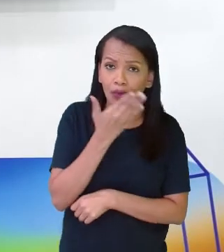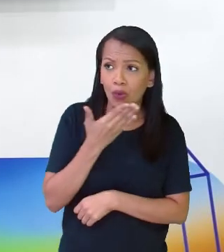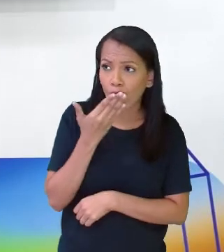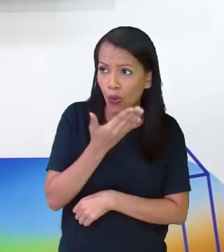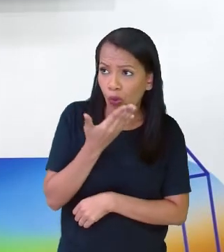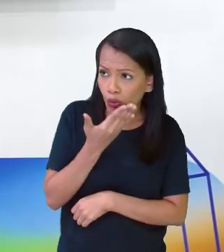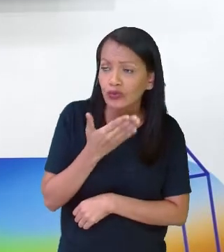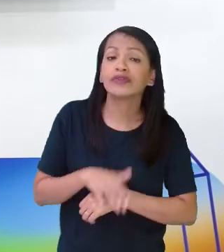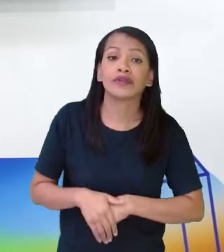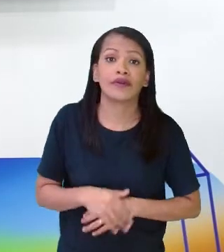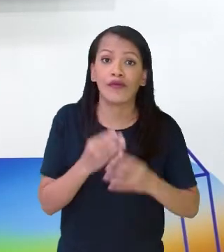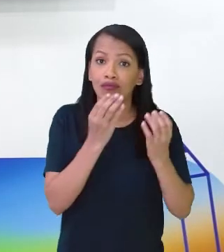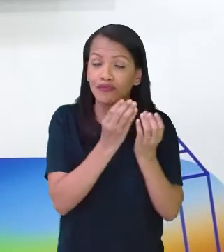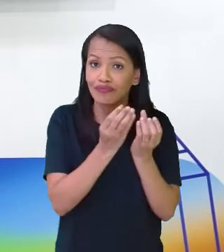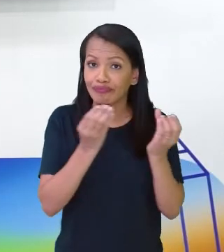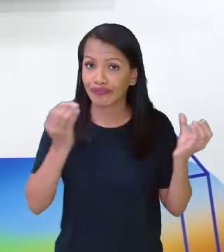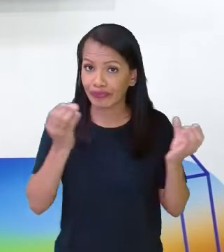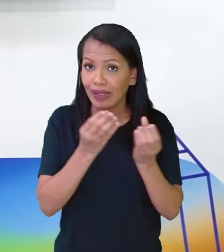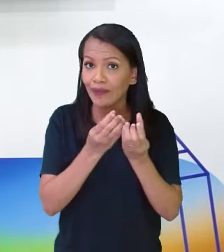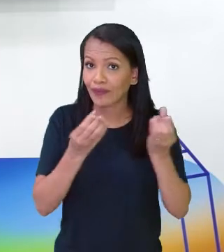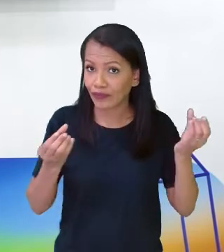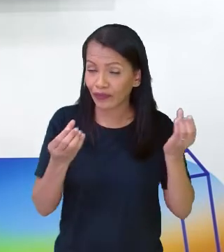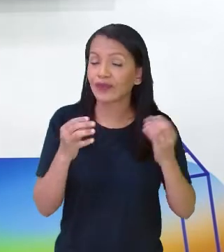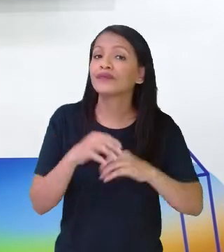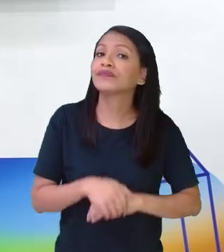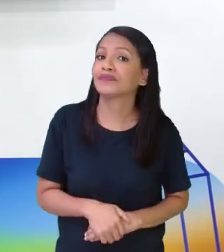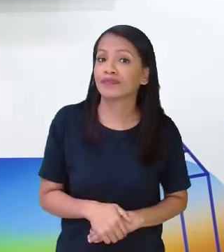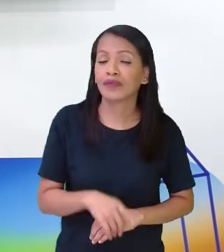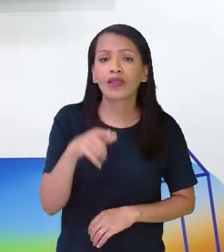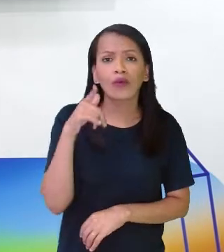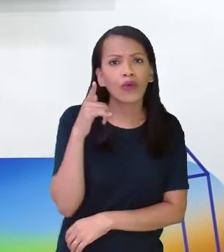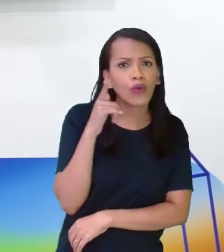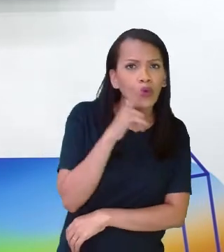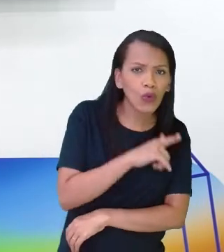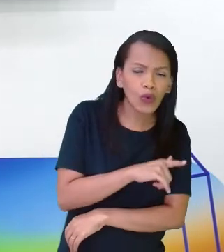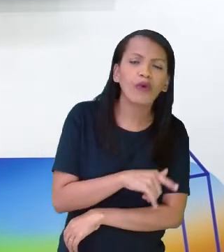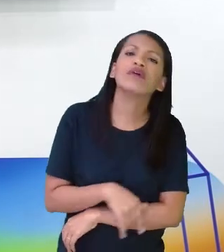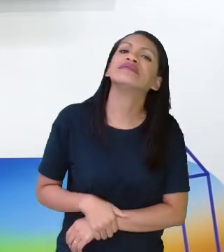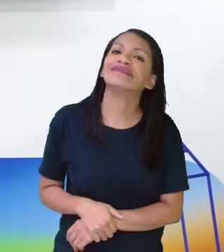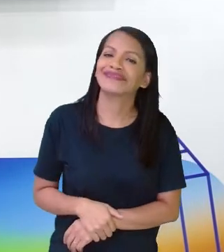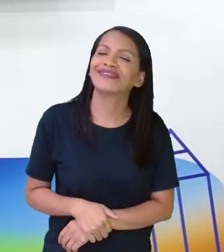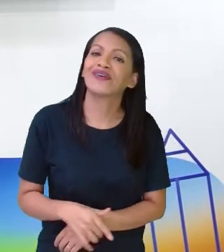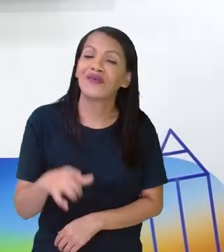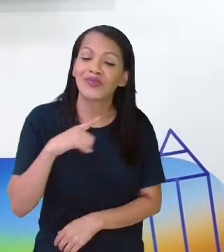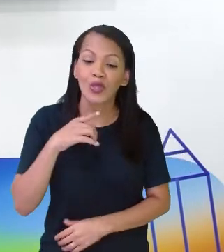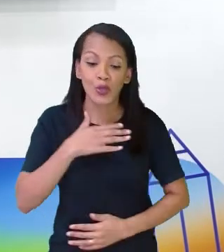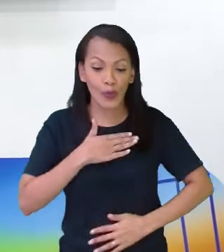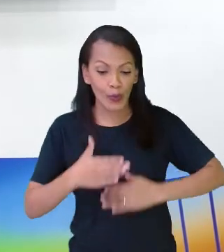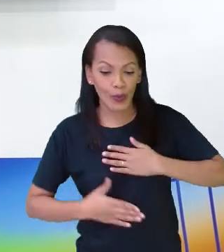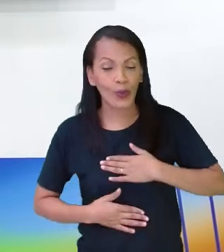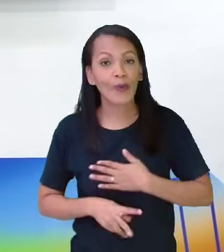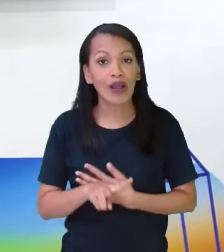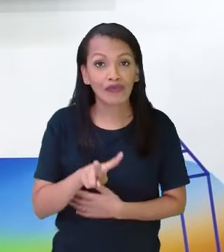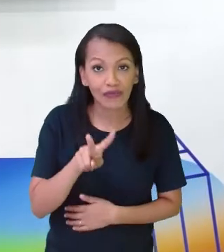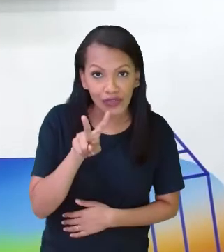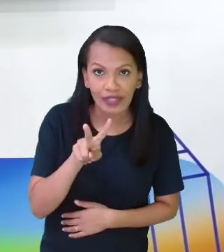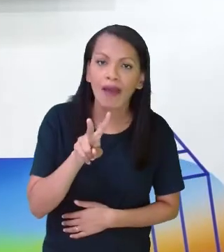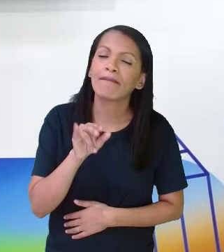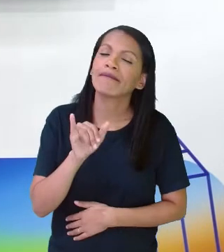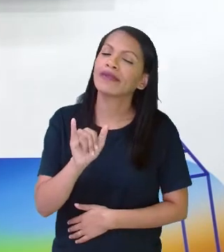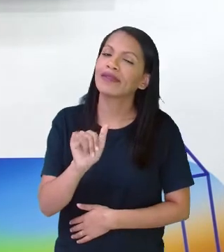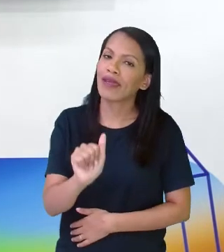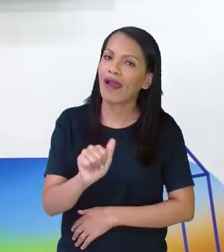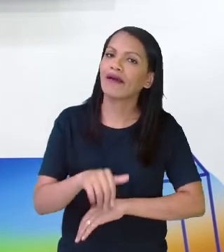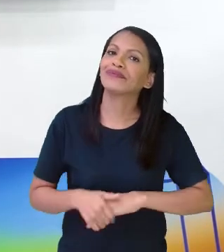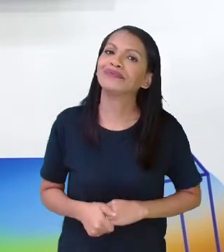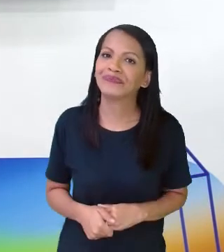Alimentos saudáveis. A partir desses alimentos, eu consigo extrair, ter lá no meu corpo a vitamina A, importante